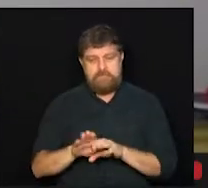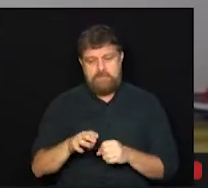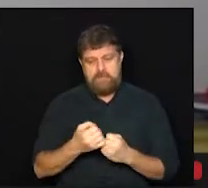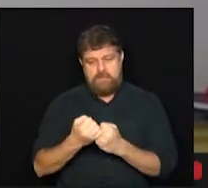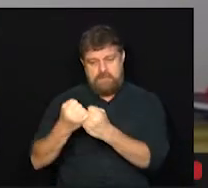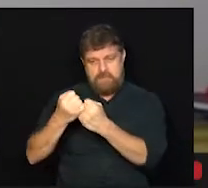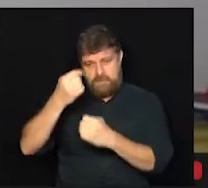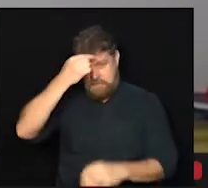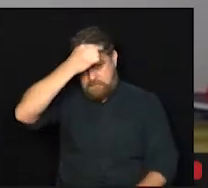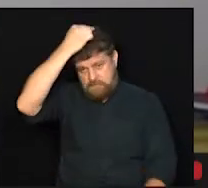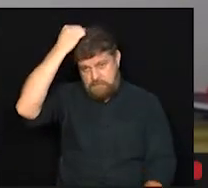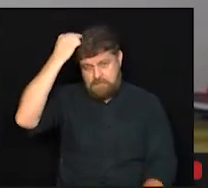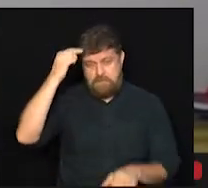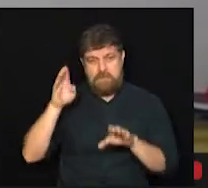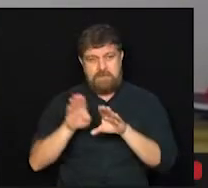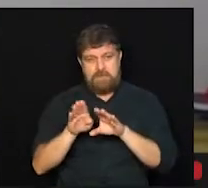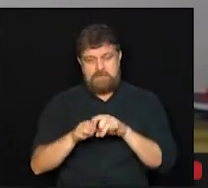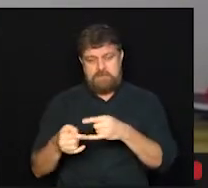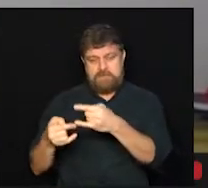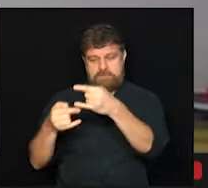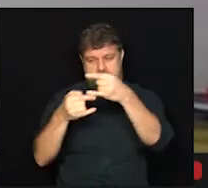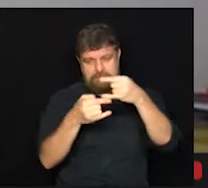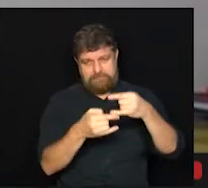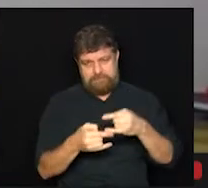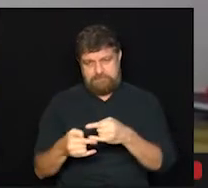demais que acompanham lá no gabinete do